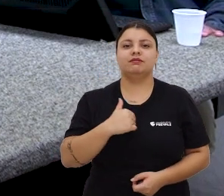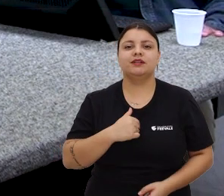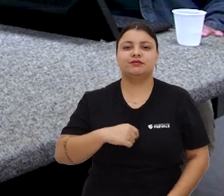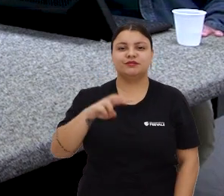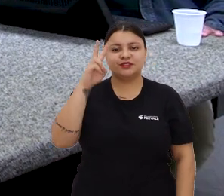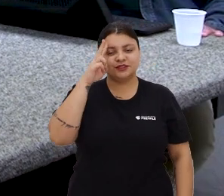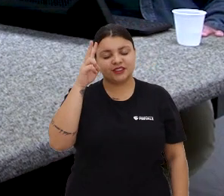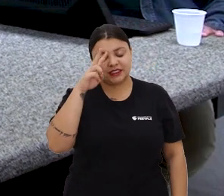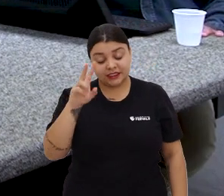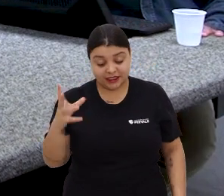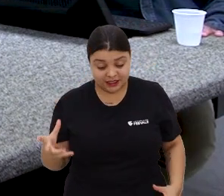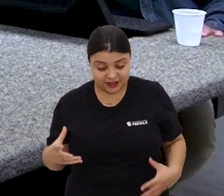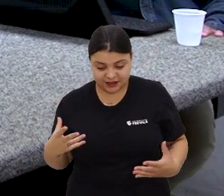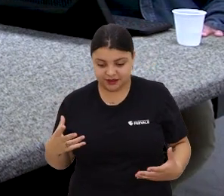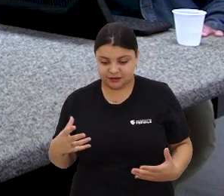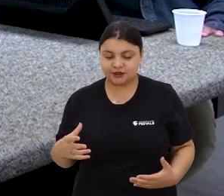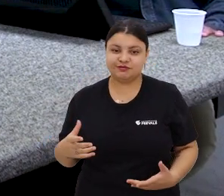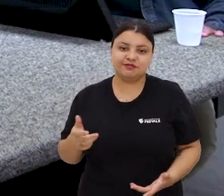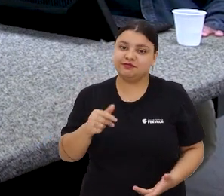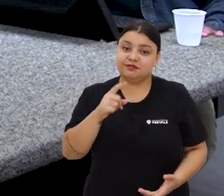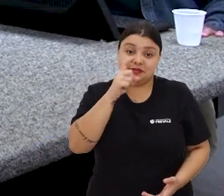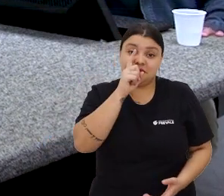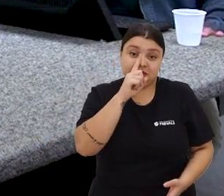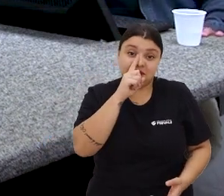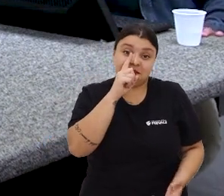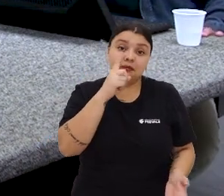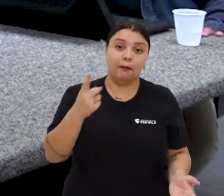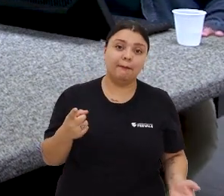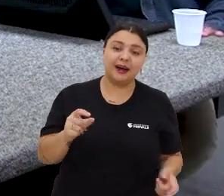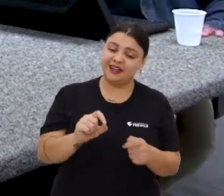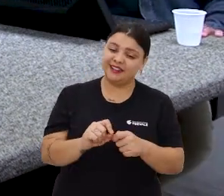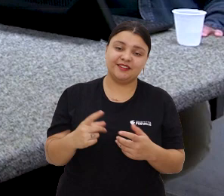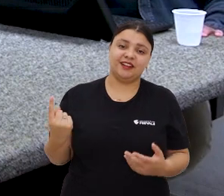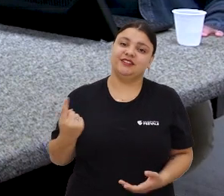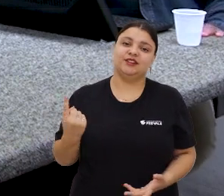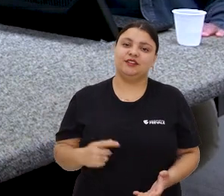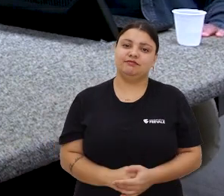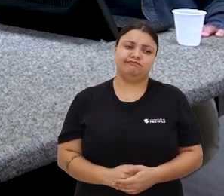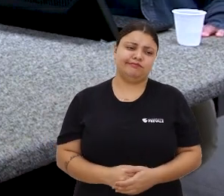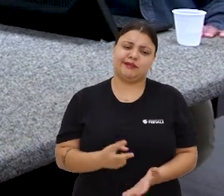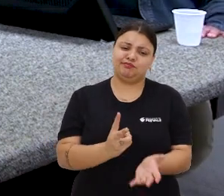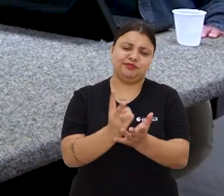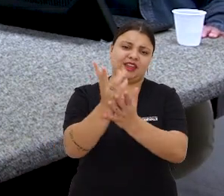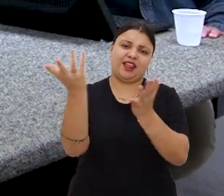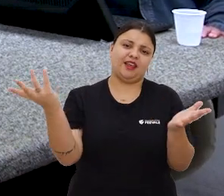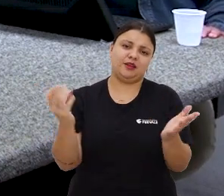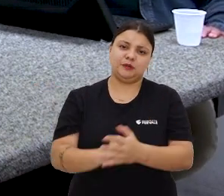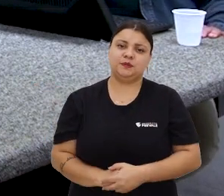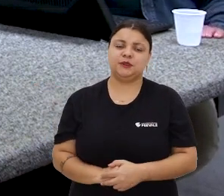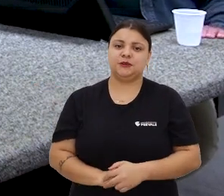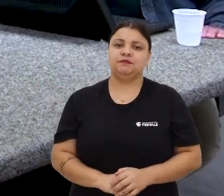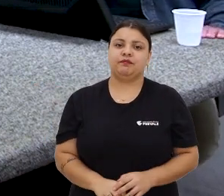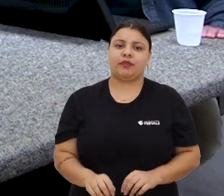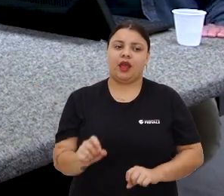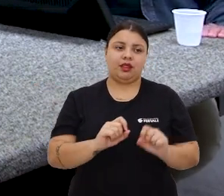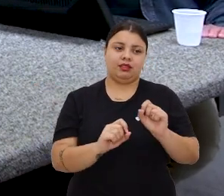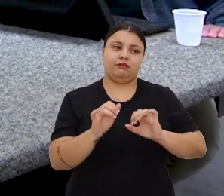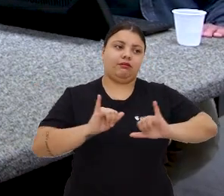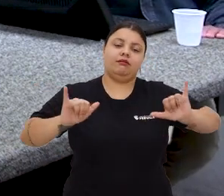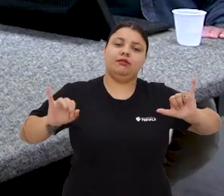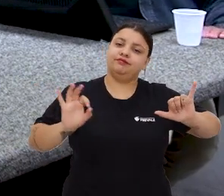assim, pô, várias mulheres pretas fazem isso né, direto. Então, óbvio e não vira notícia,